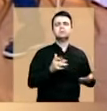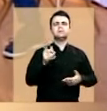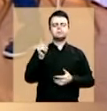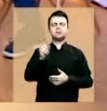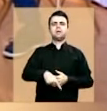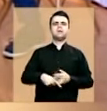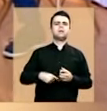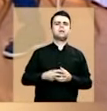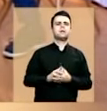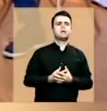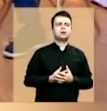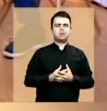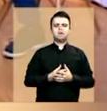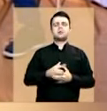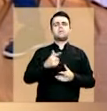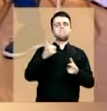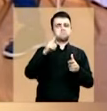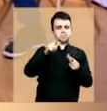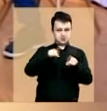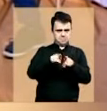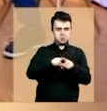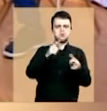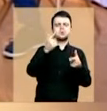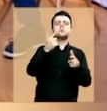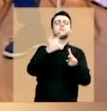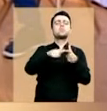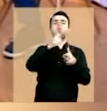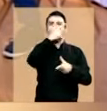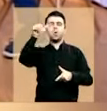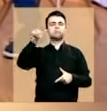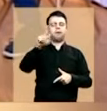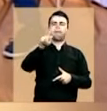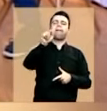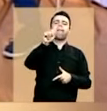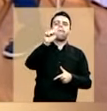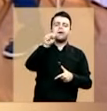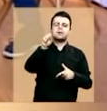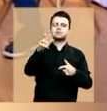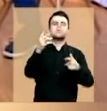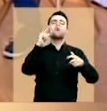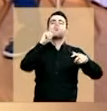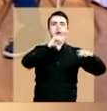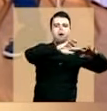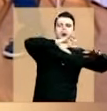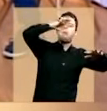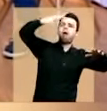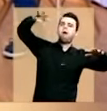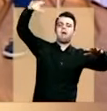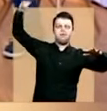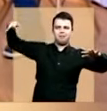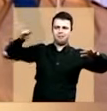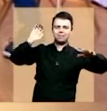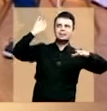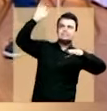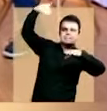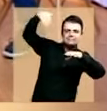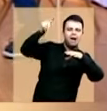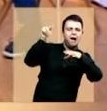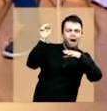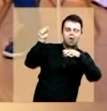fracking, que é um outro problema todo, que de captação de gás em pedras rochosas que causam